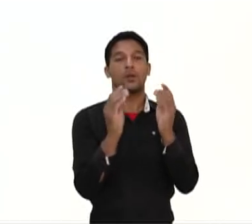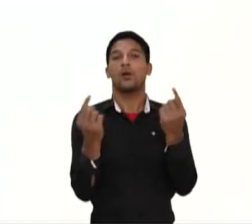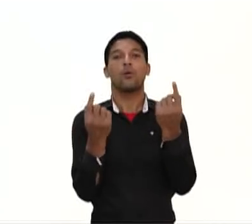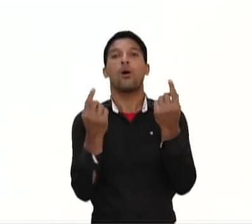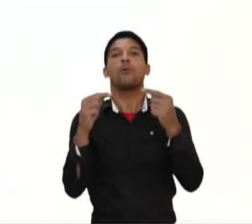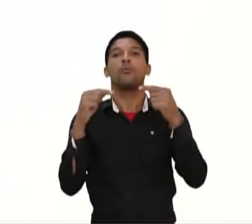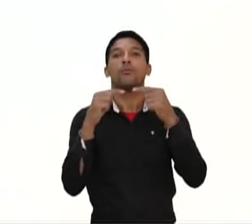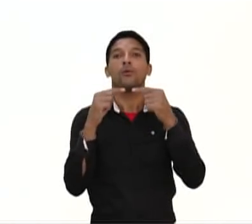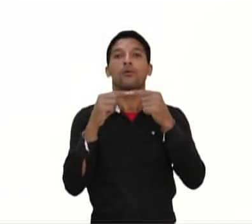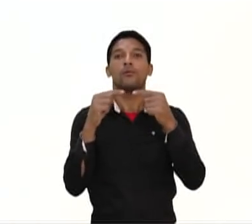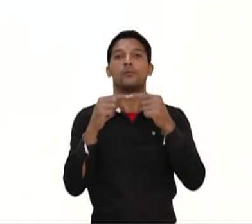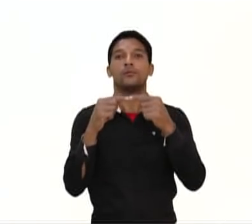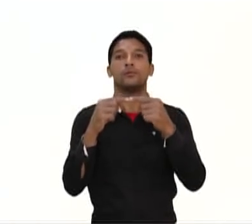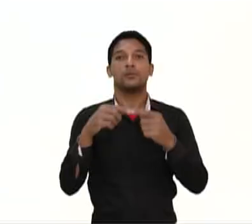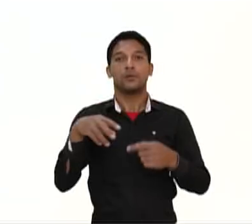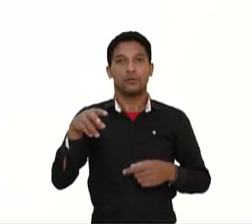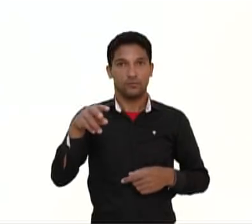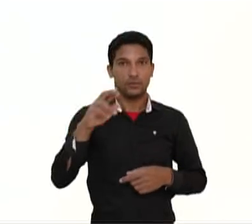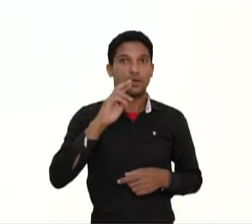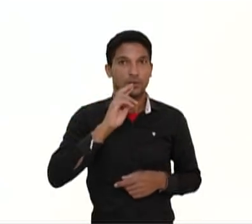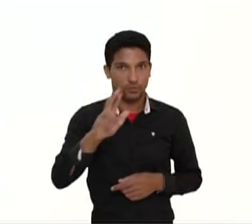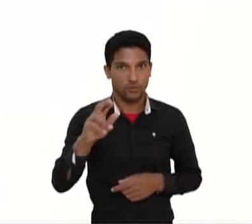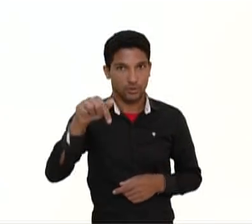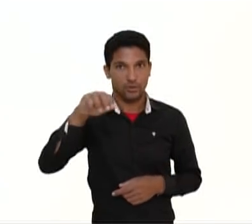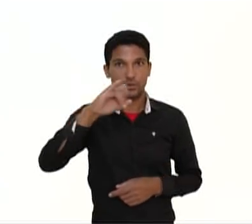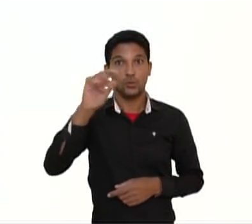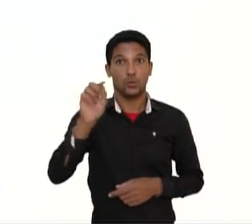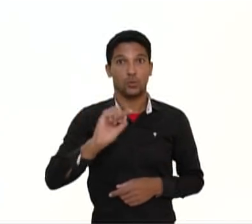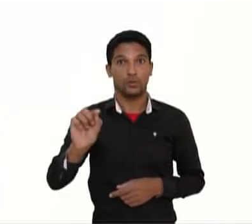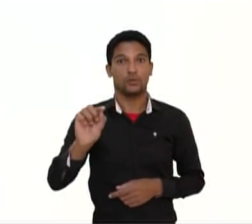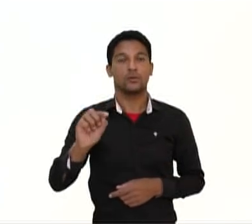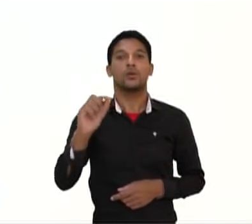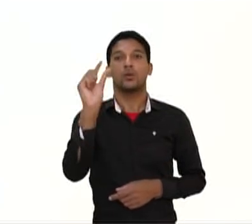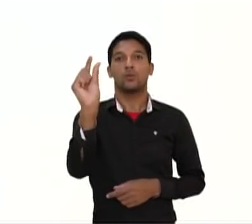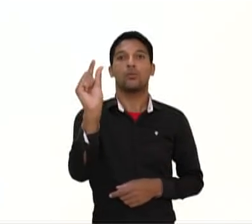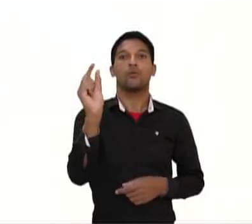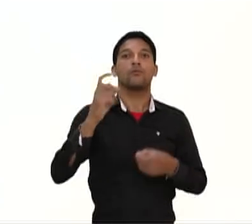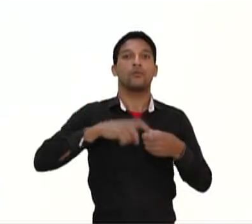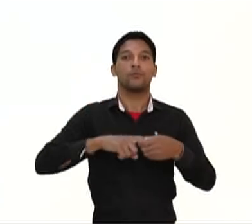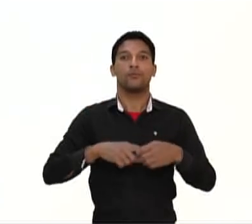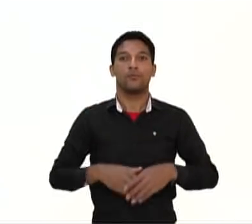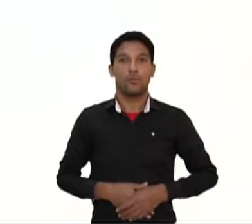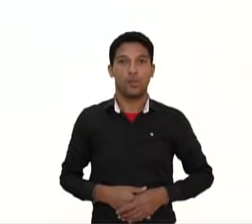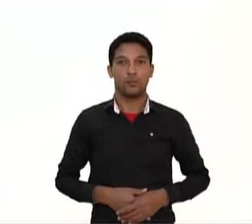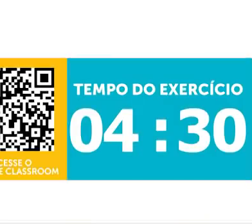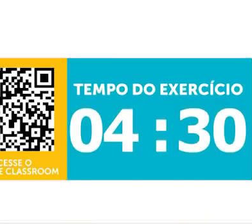você prestou atenção no que eu disse por último, você vai responder esse quiz bem rapidinho. Então eu já volto para a gente conferir.